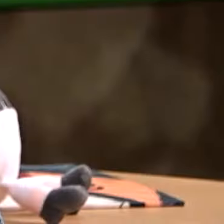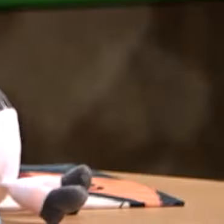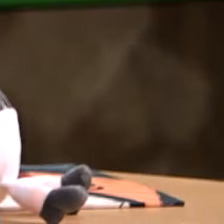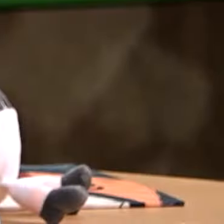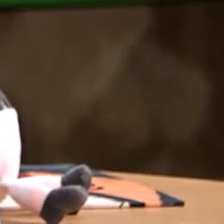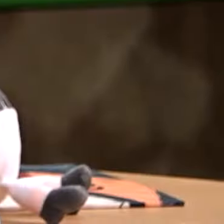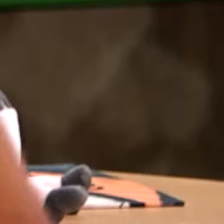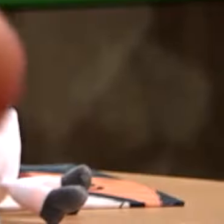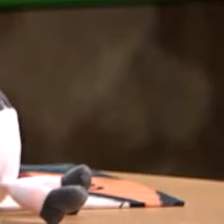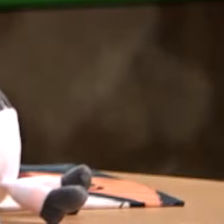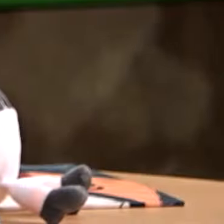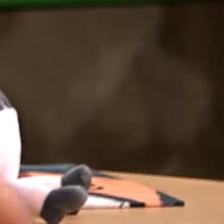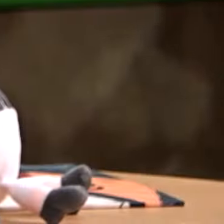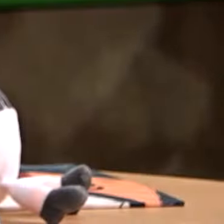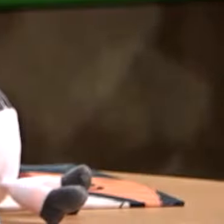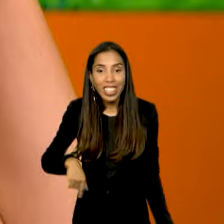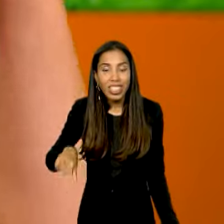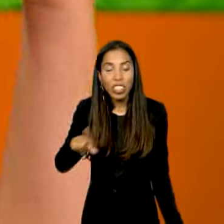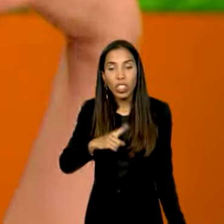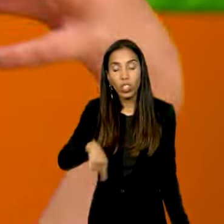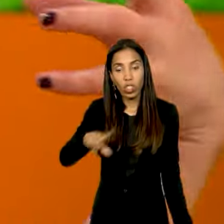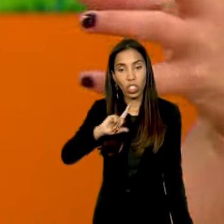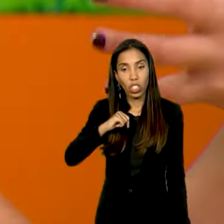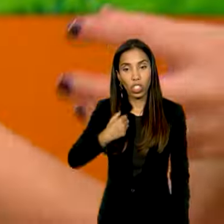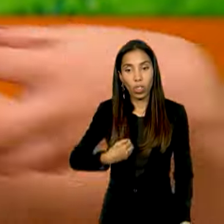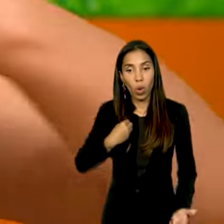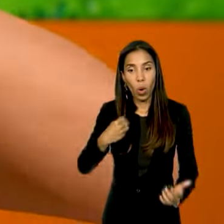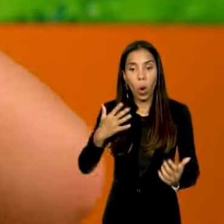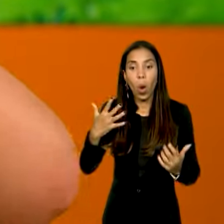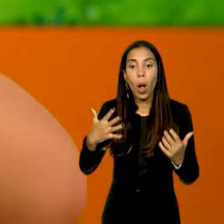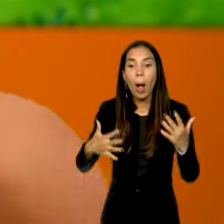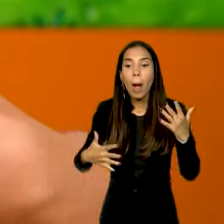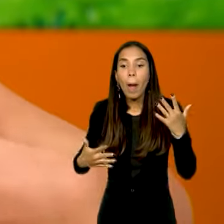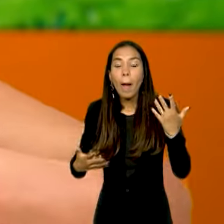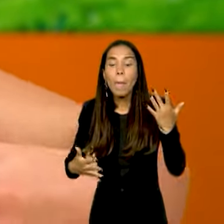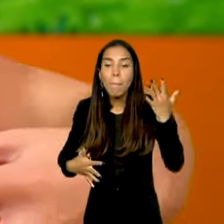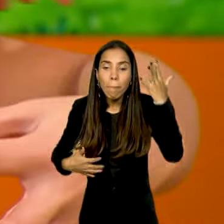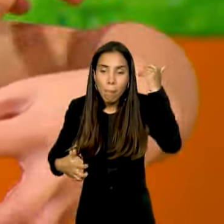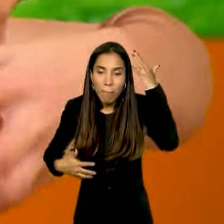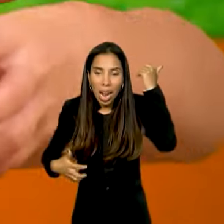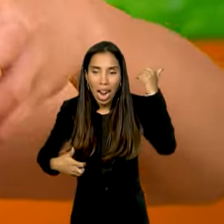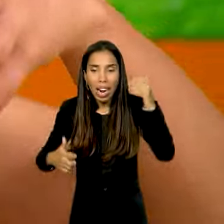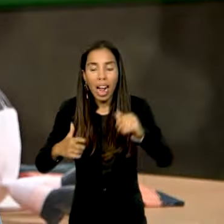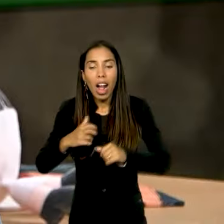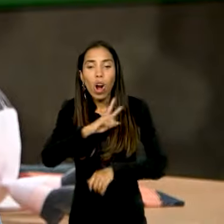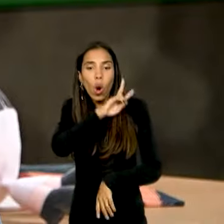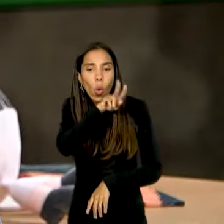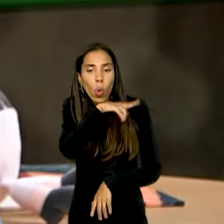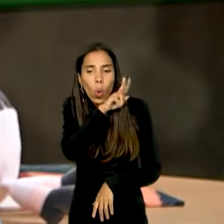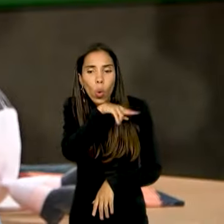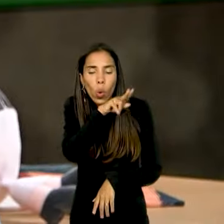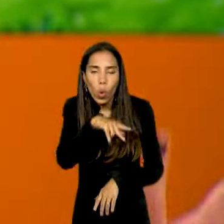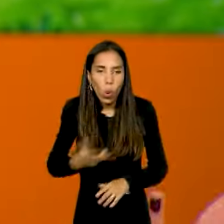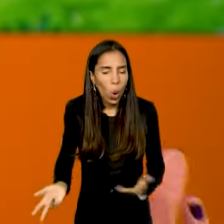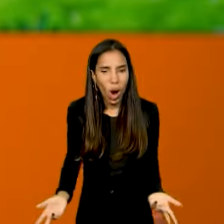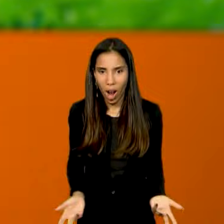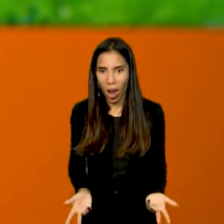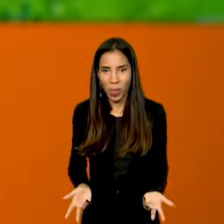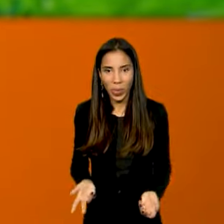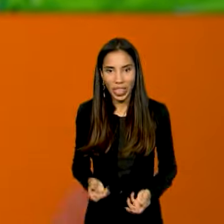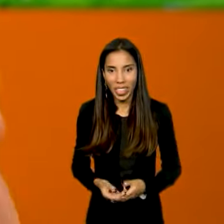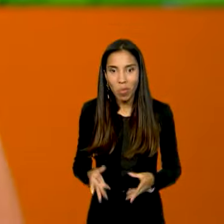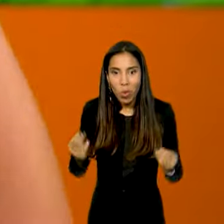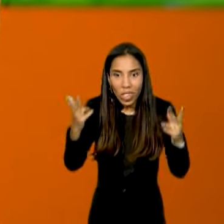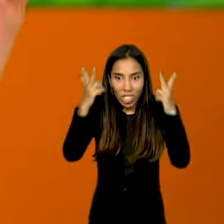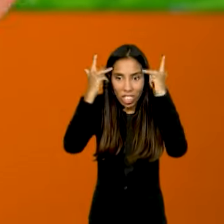neve. A gente também contracenou com macaco, com cobra, que cobra no que pescoço. Então, era super divertido.